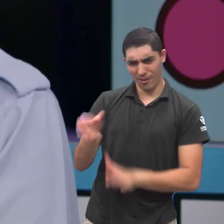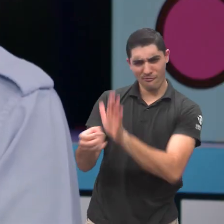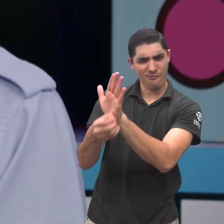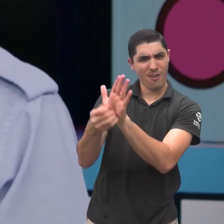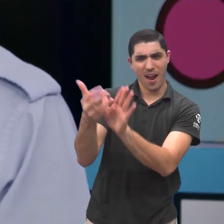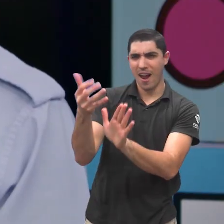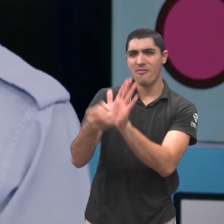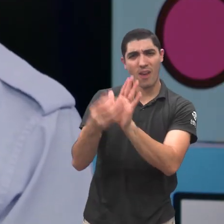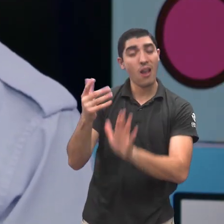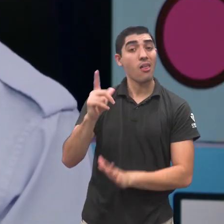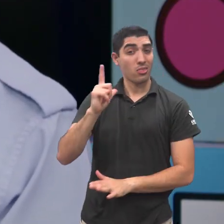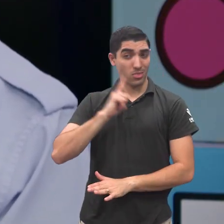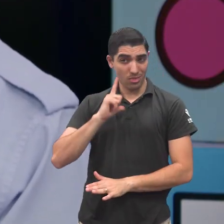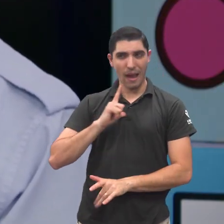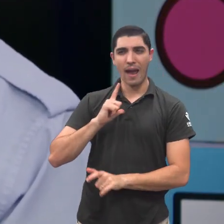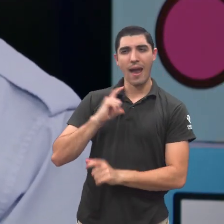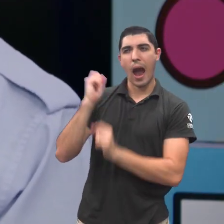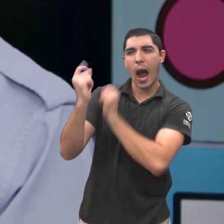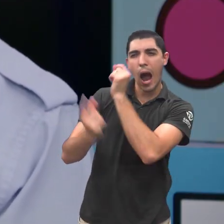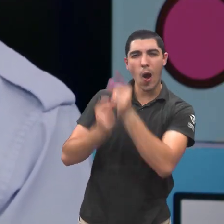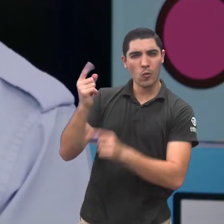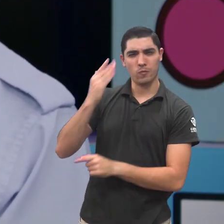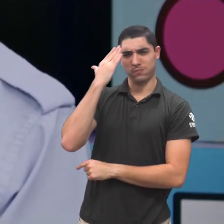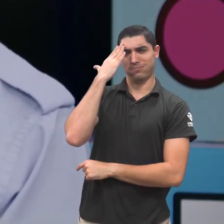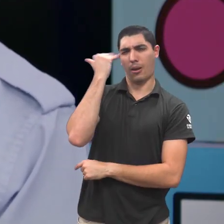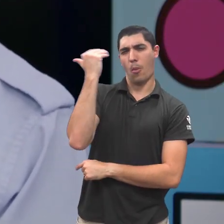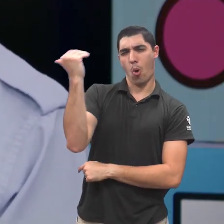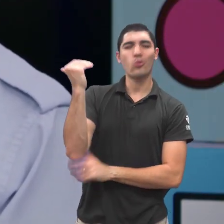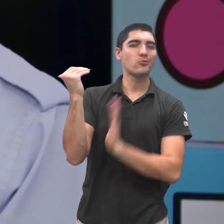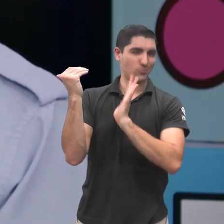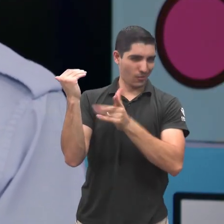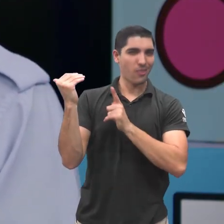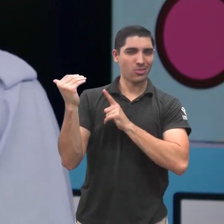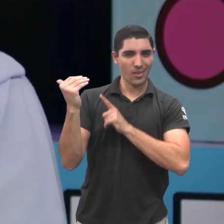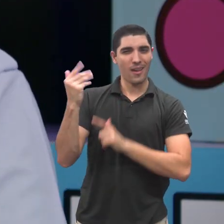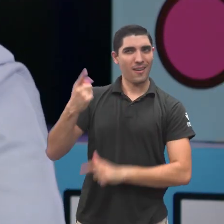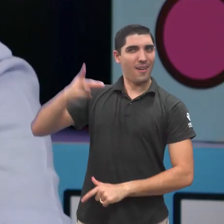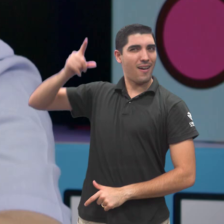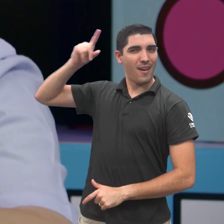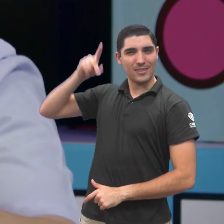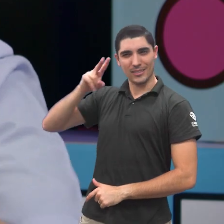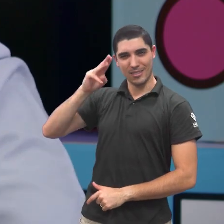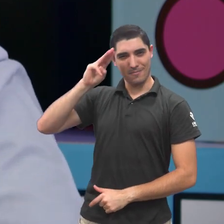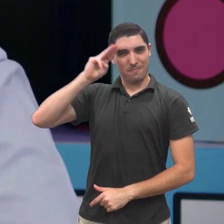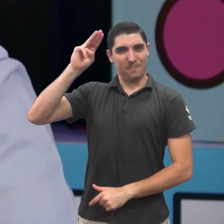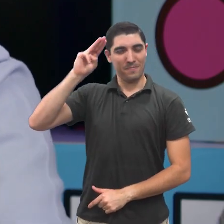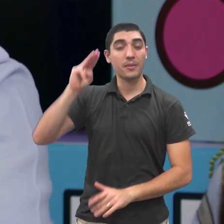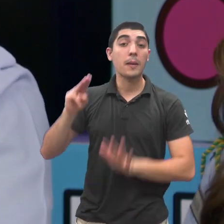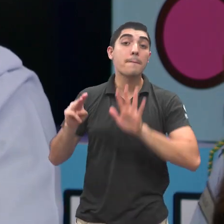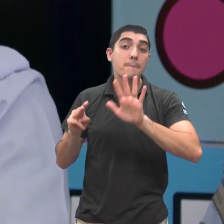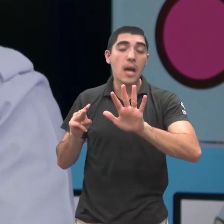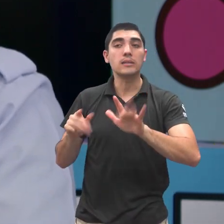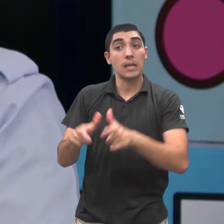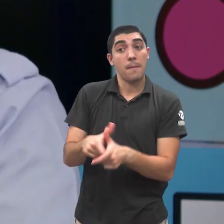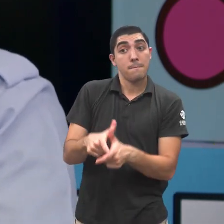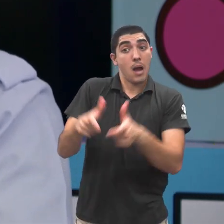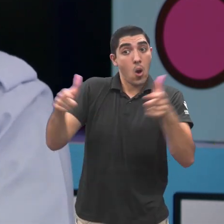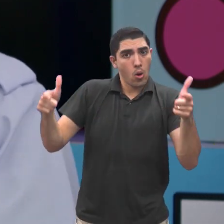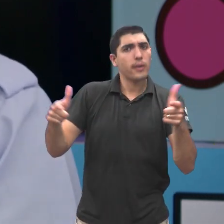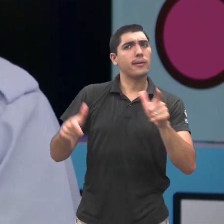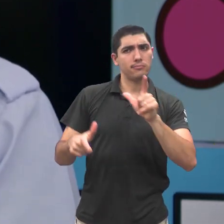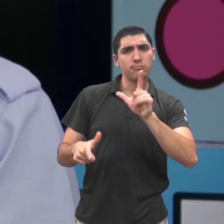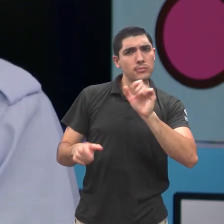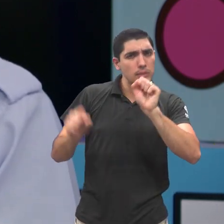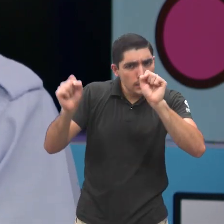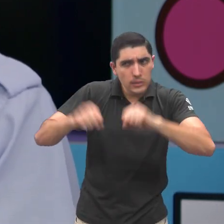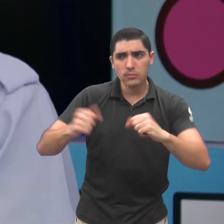né? Existem as personalidades, né, que foram escoteiras, né? Mas a grande maioria que acaba ficando no anonimato, mas nós temos